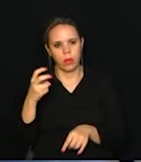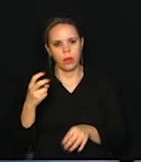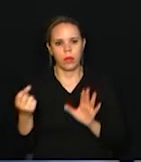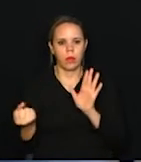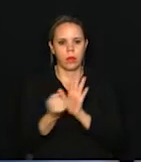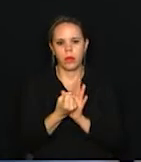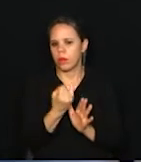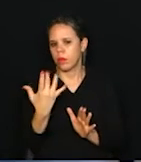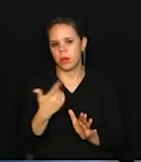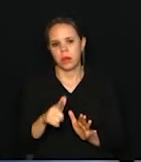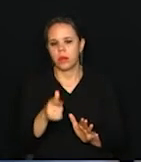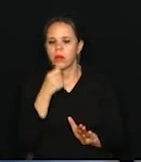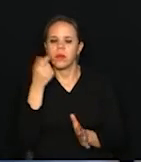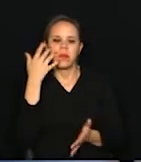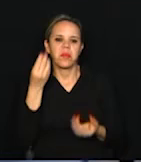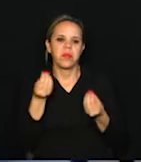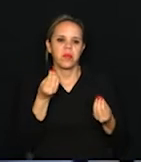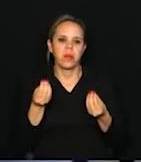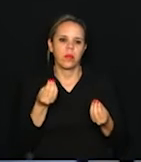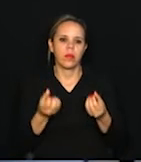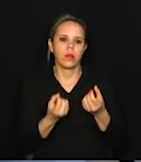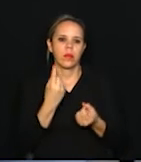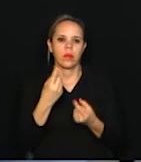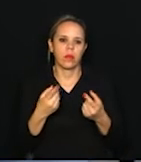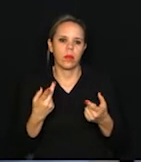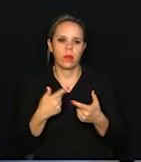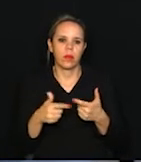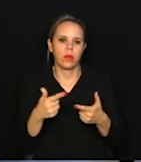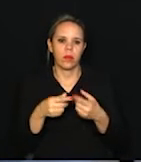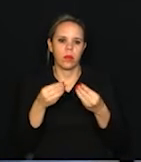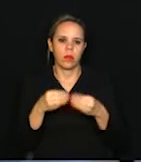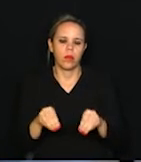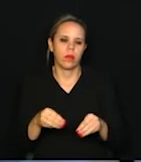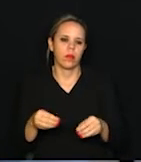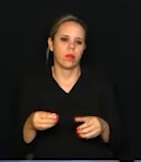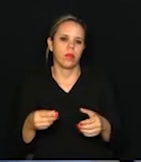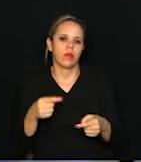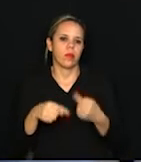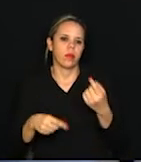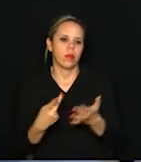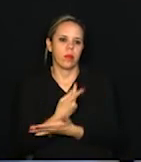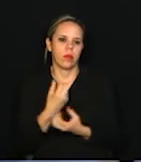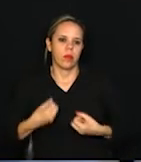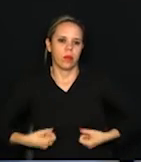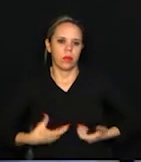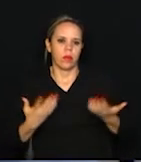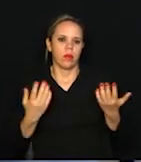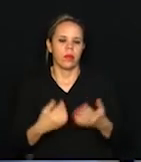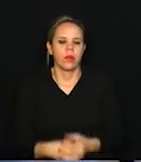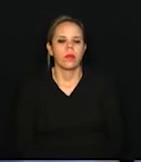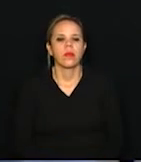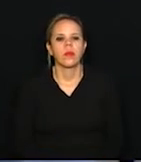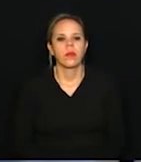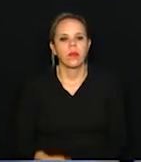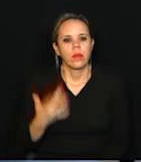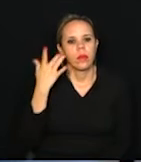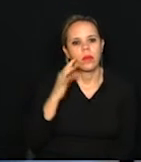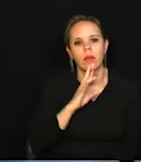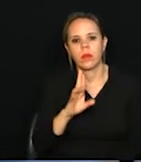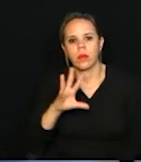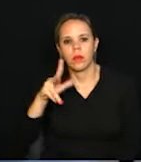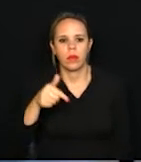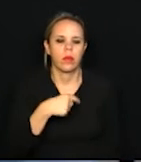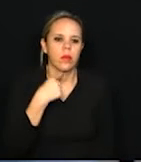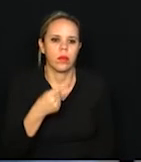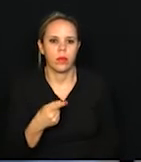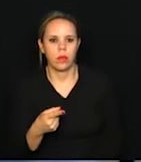um percentual aí que poderia eventualmente até causar uma distorção aí de gastos, né? Não sei se respondi toda a sua